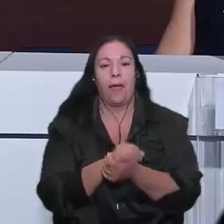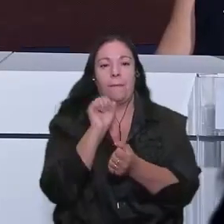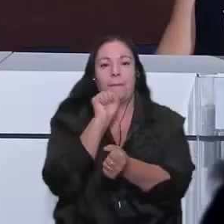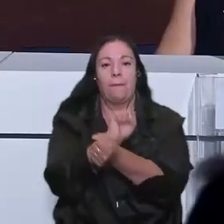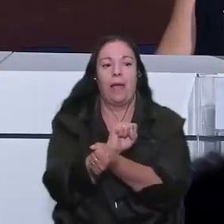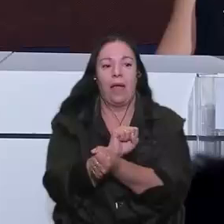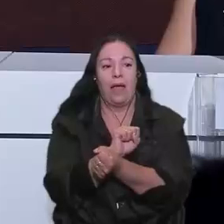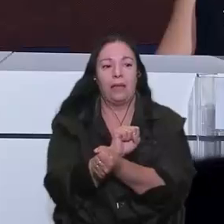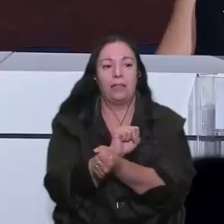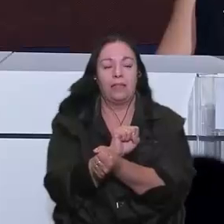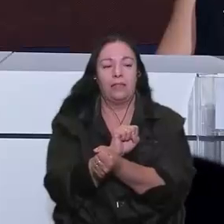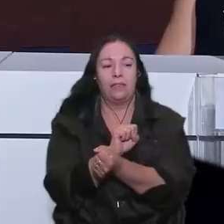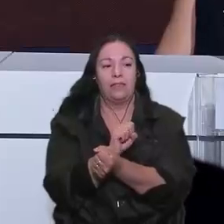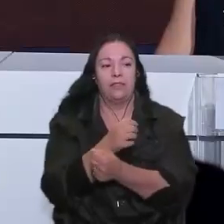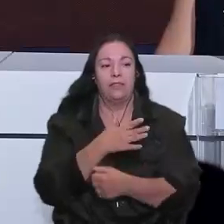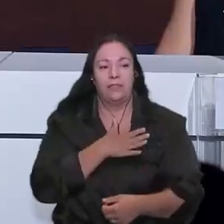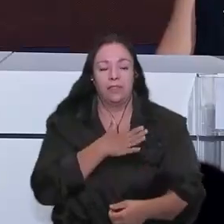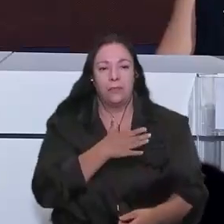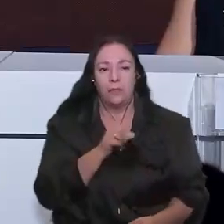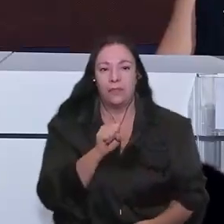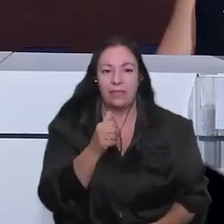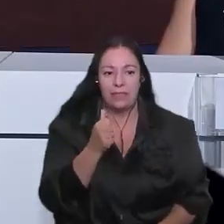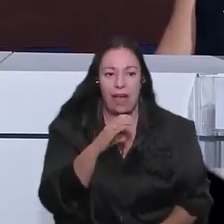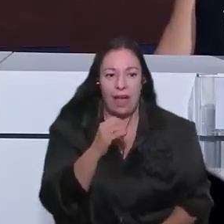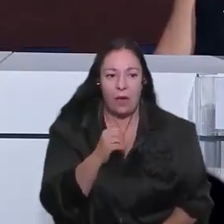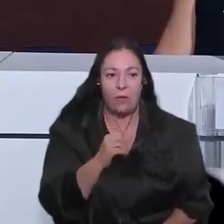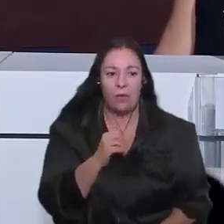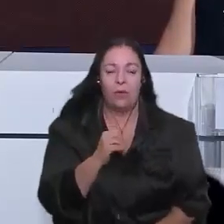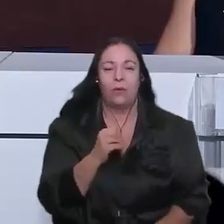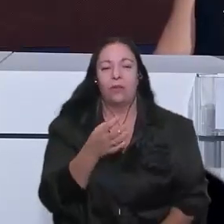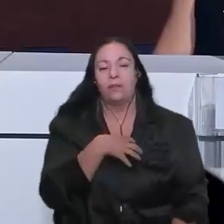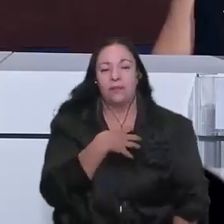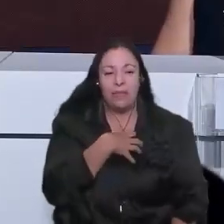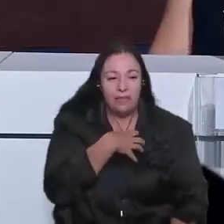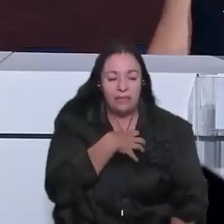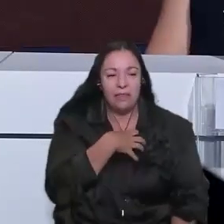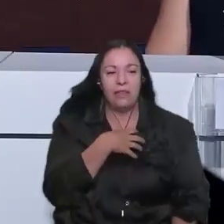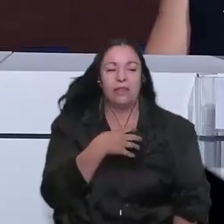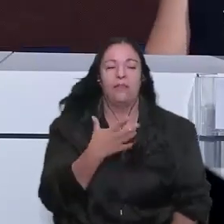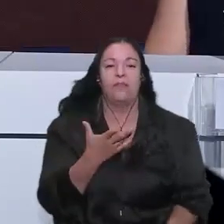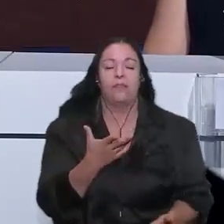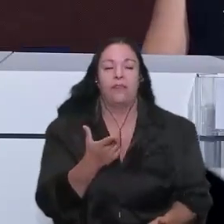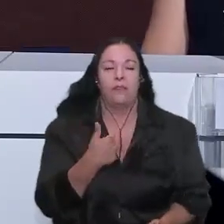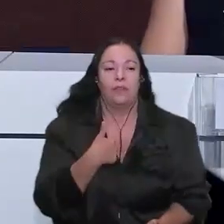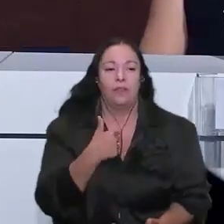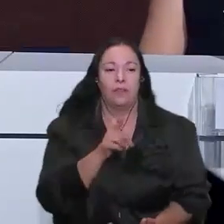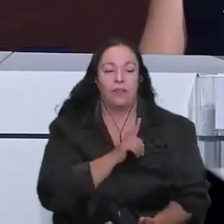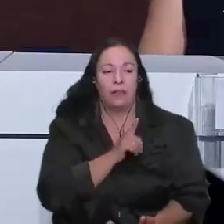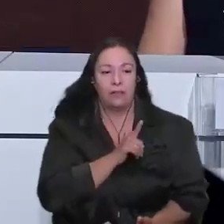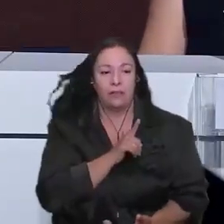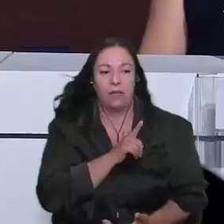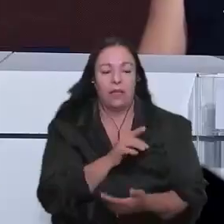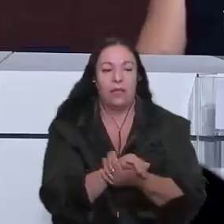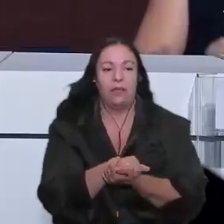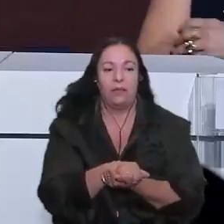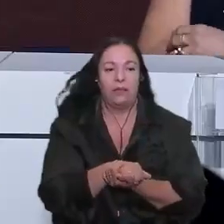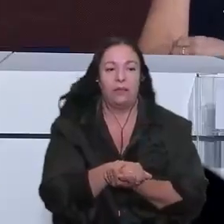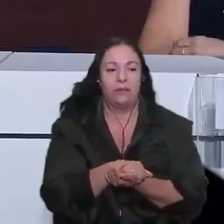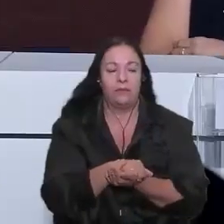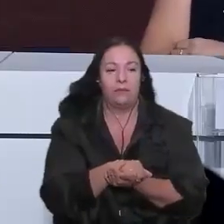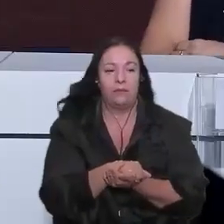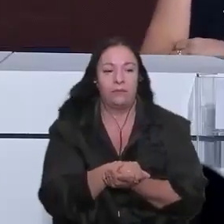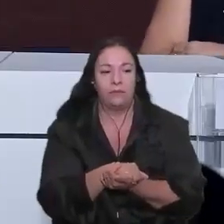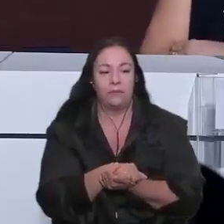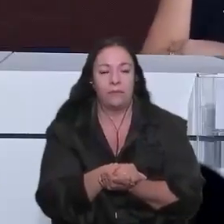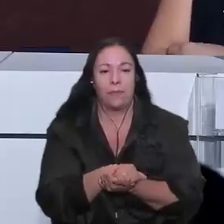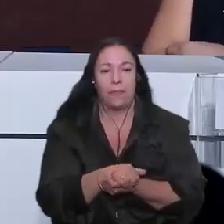parem de encher o meu saco dizendo que eu sou muito sensível, que eu tenho um lado que me deita